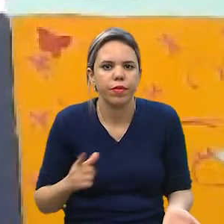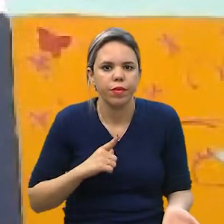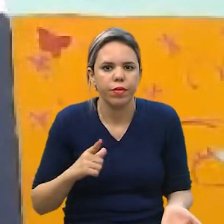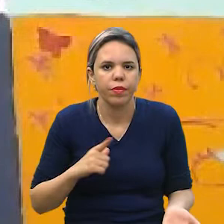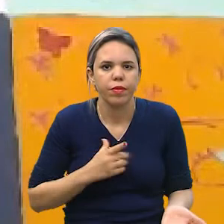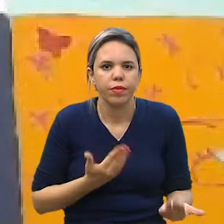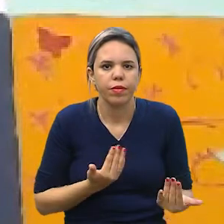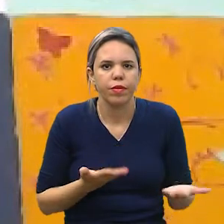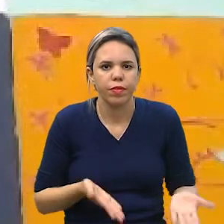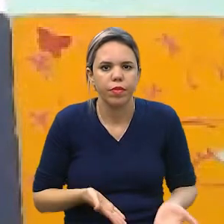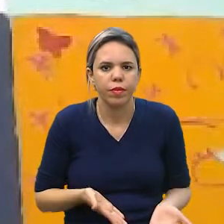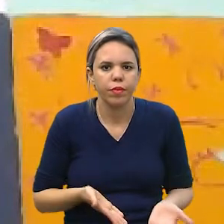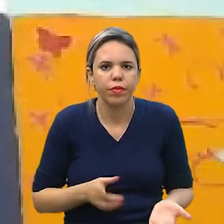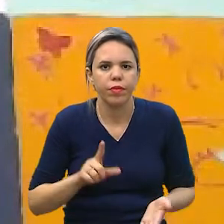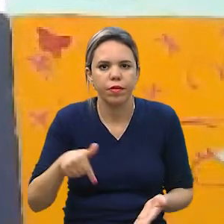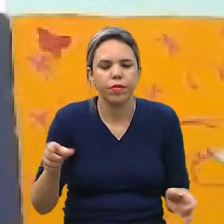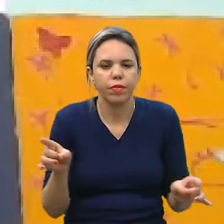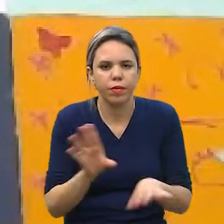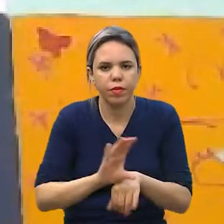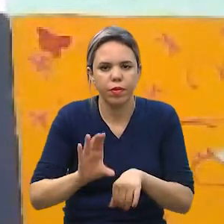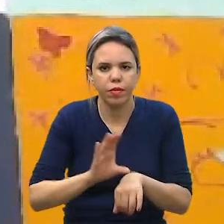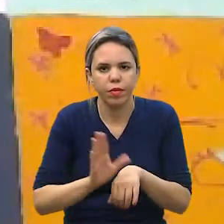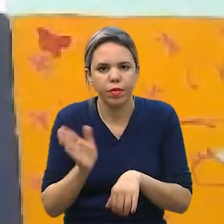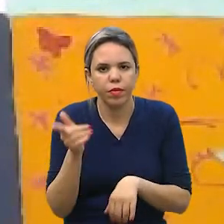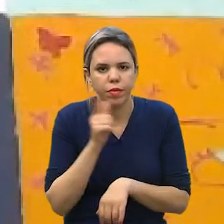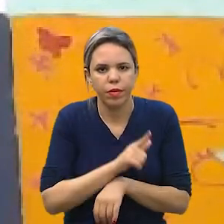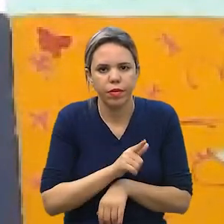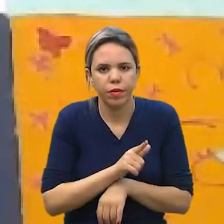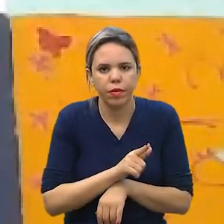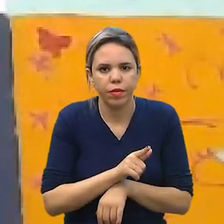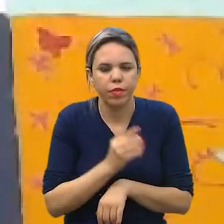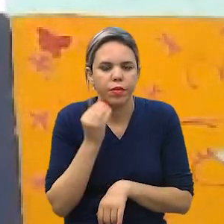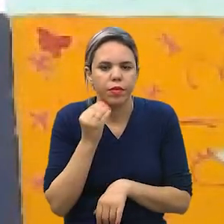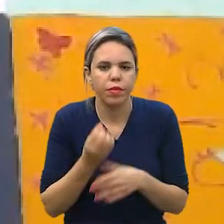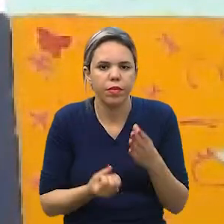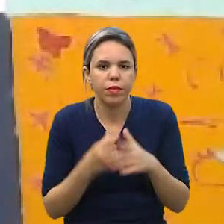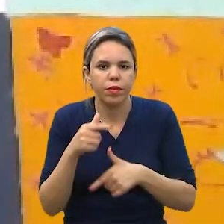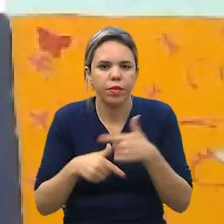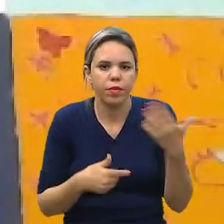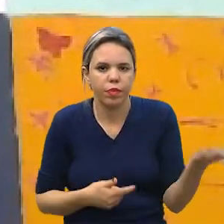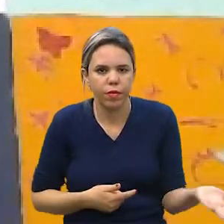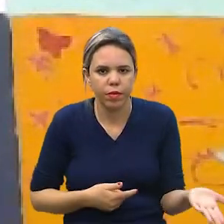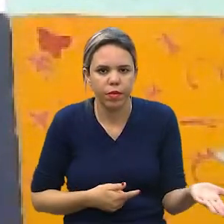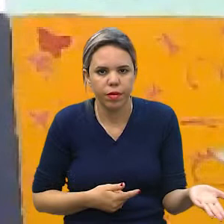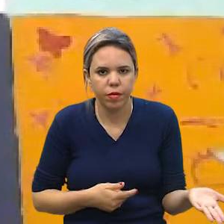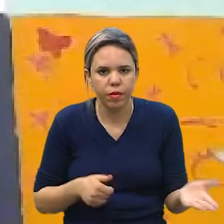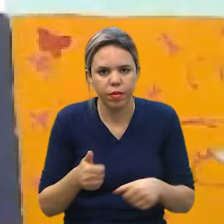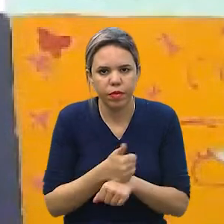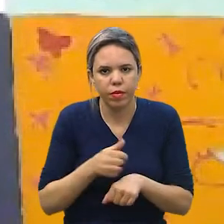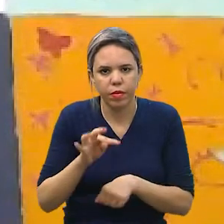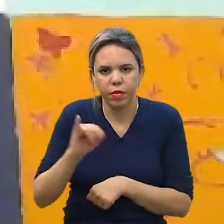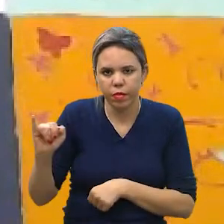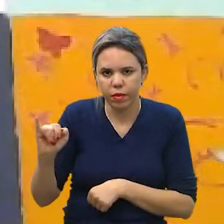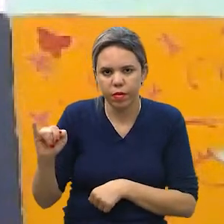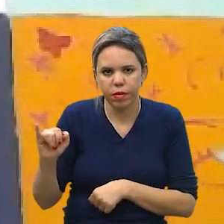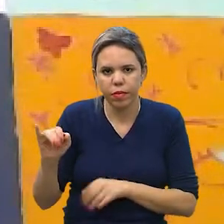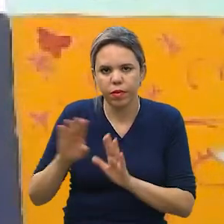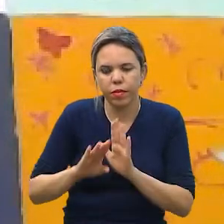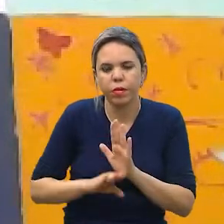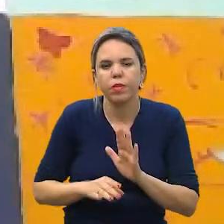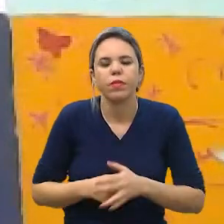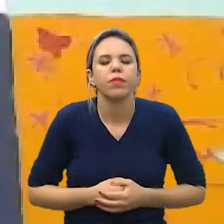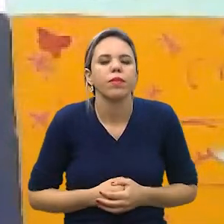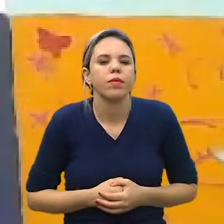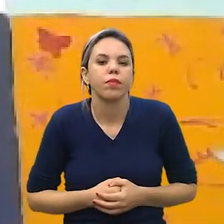tem um jovem que, após terminar o curso, já conseguiu uma colocação no mercado de trabalho, né, na área de TI, na área de